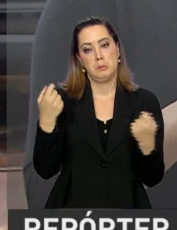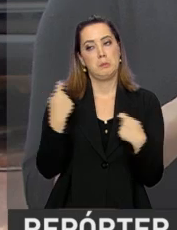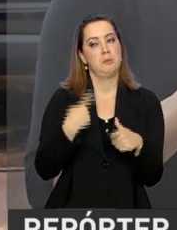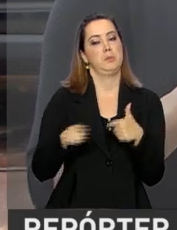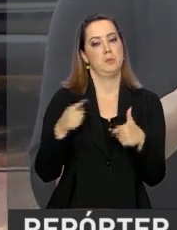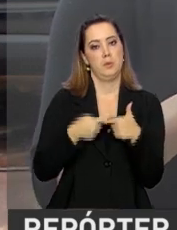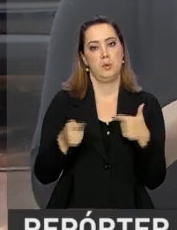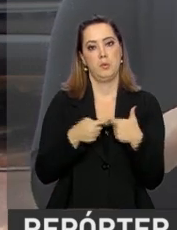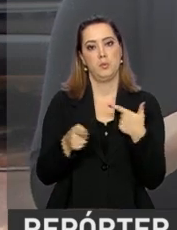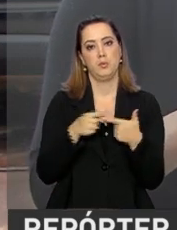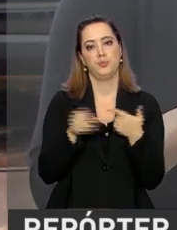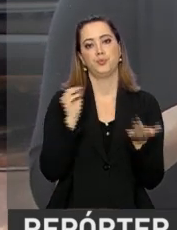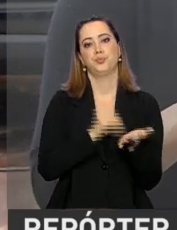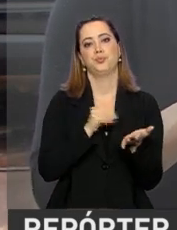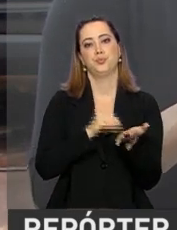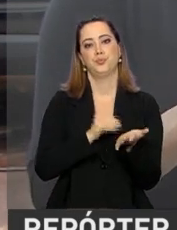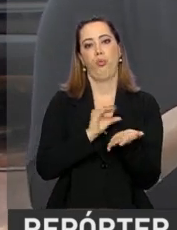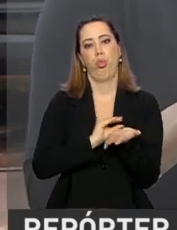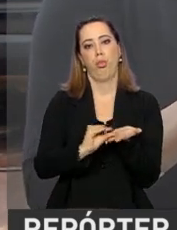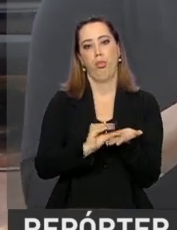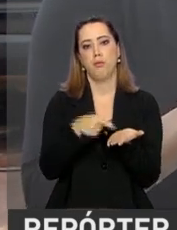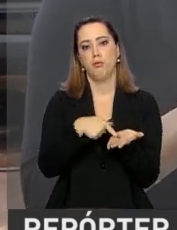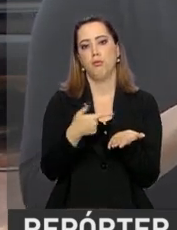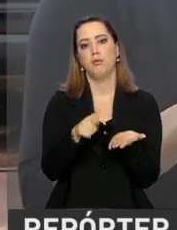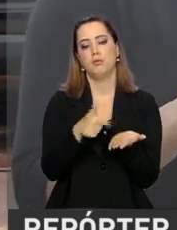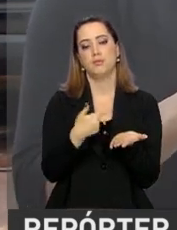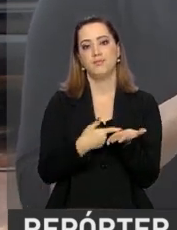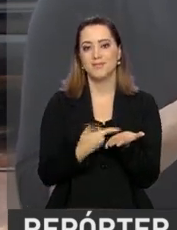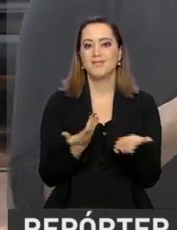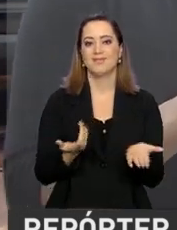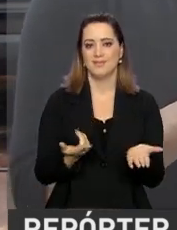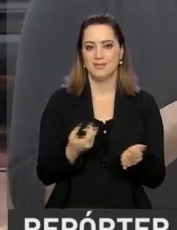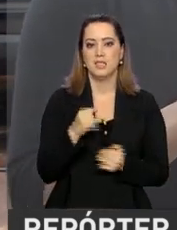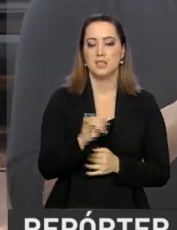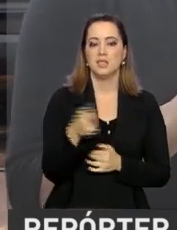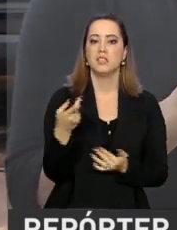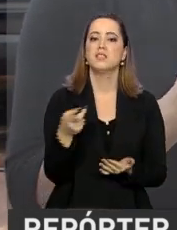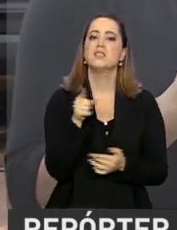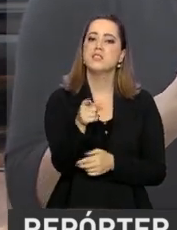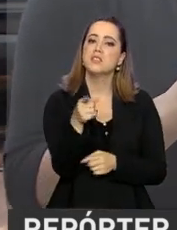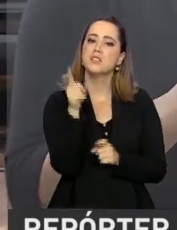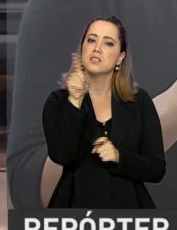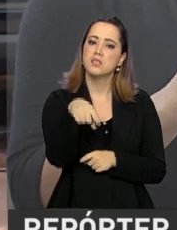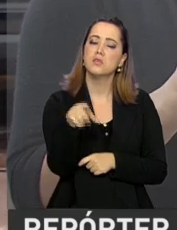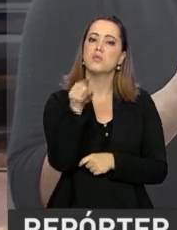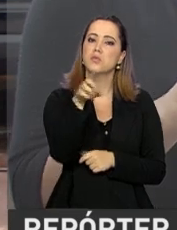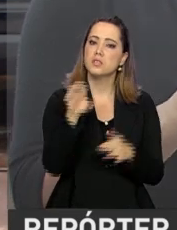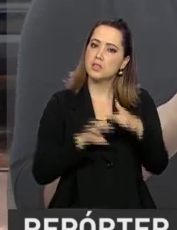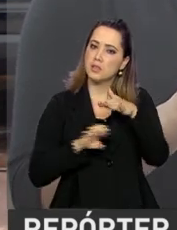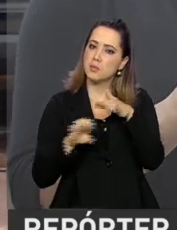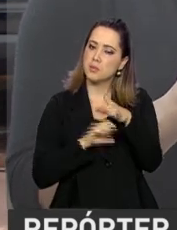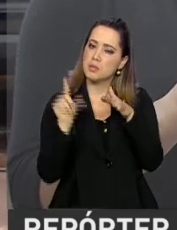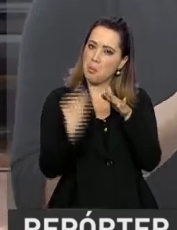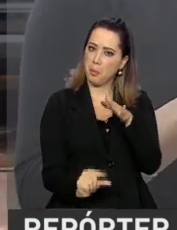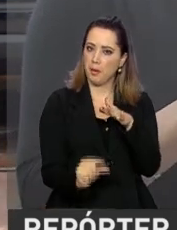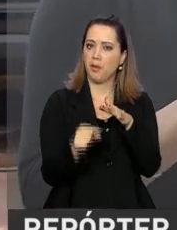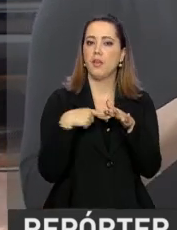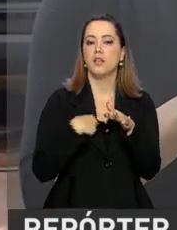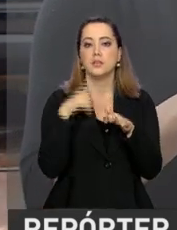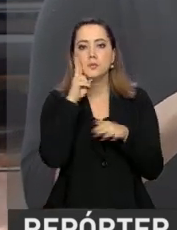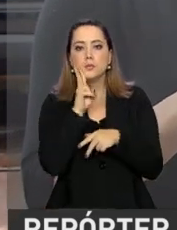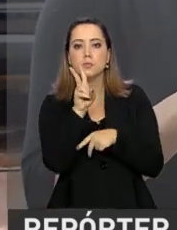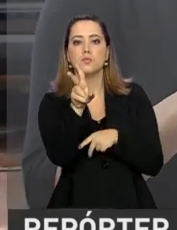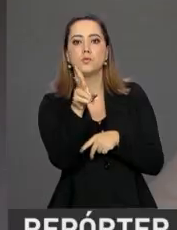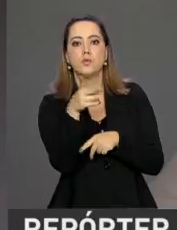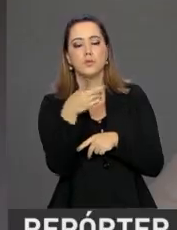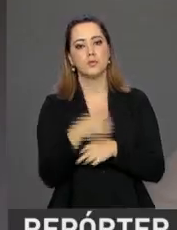muitas vezes, é a falta de dinheiro para colocar a ideia em prática. Se esse é o seu caso e você é um micro ou pequeno empreendedor, preste atenção